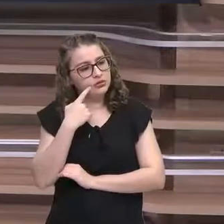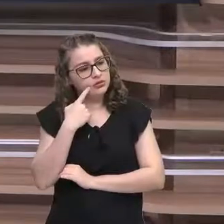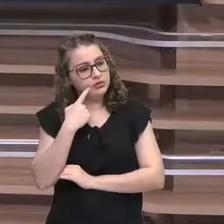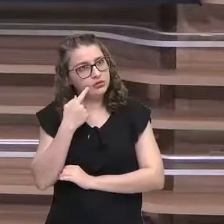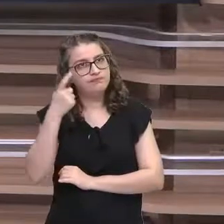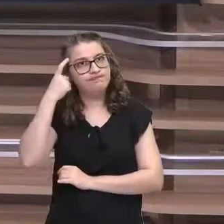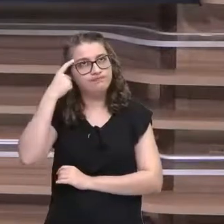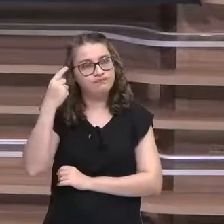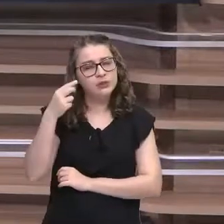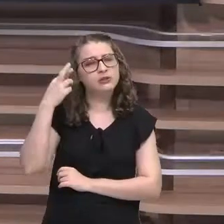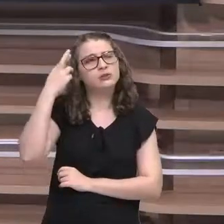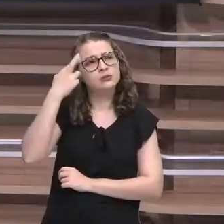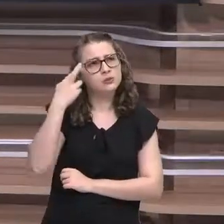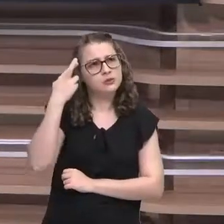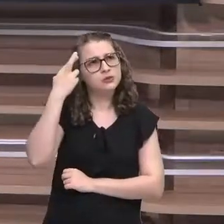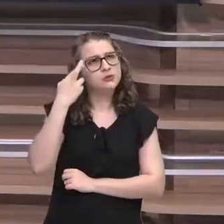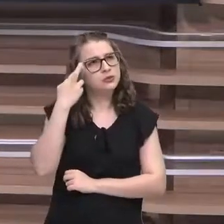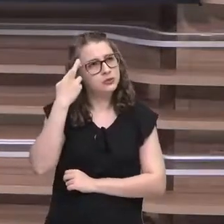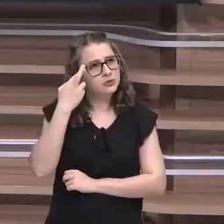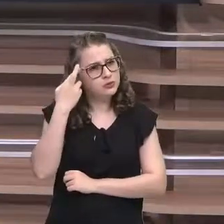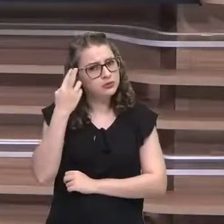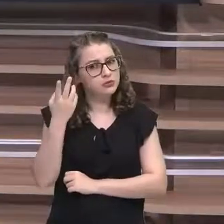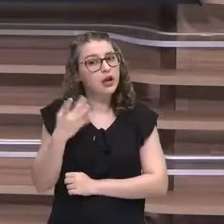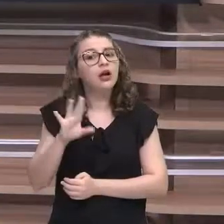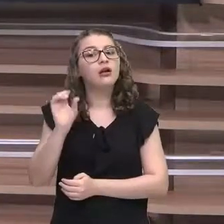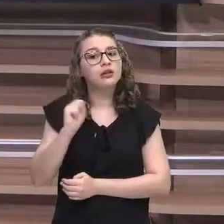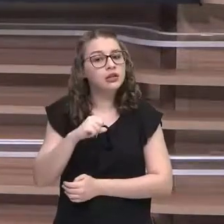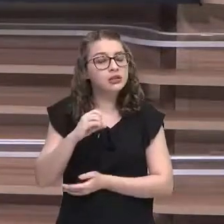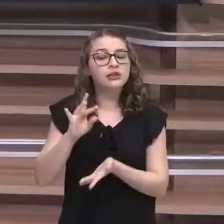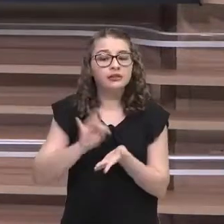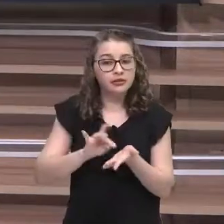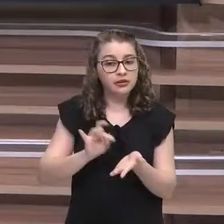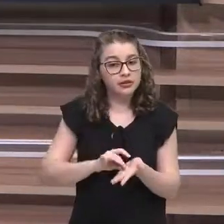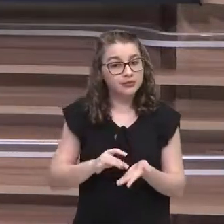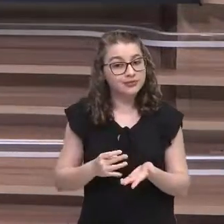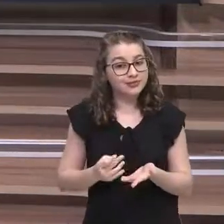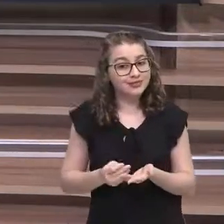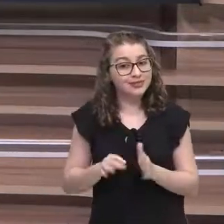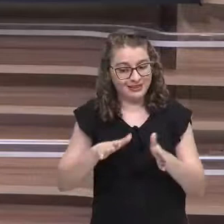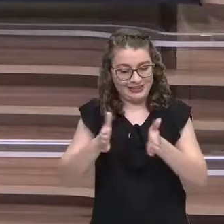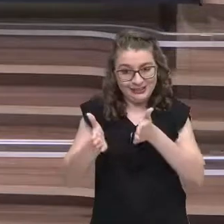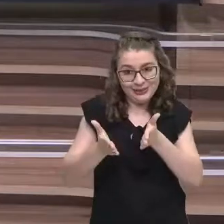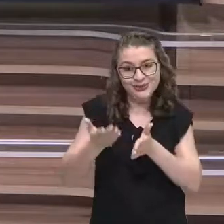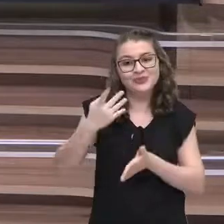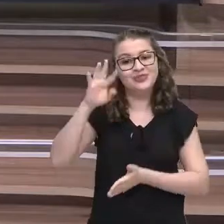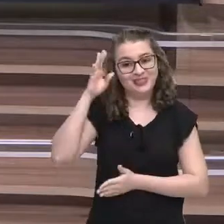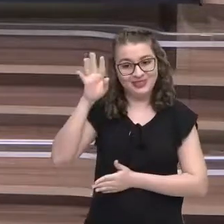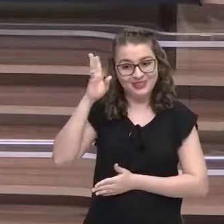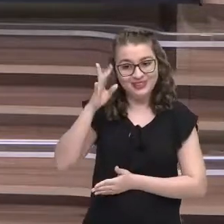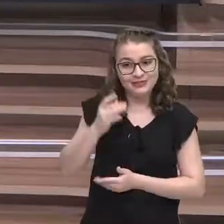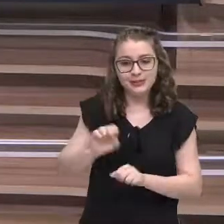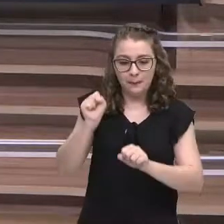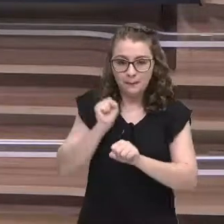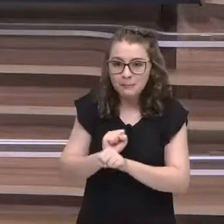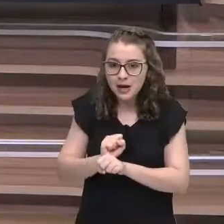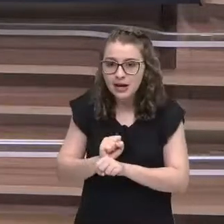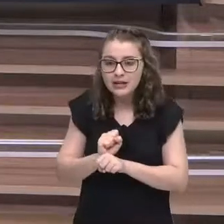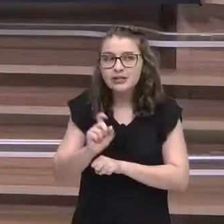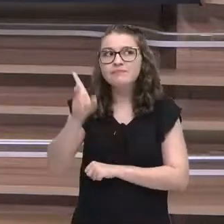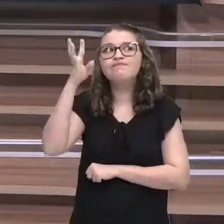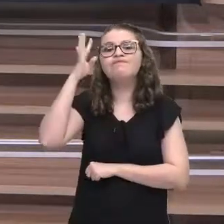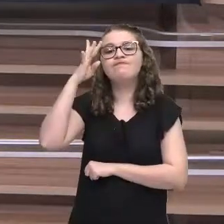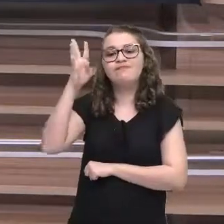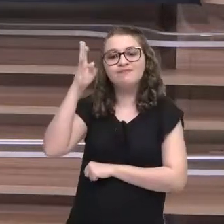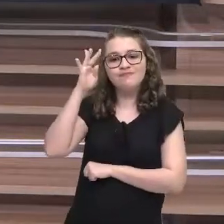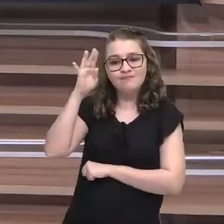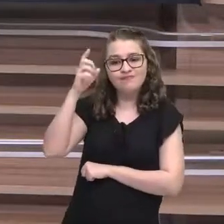refletir sobre. Realmente, eu não parei para pensar sobre isso. Esse é o momento do estalo filosófico. Você vai parar para pensar.